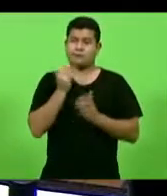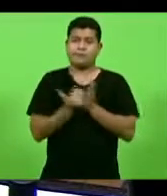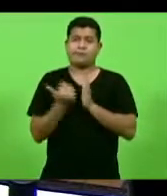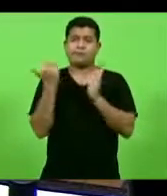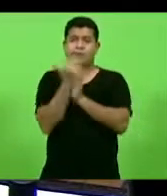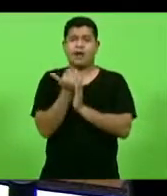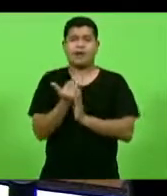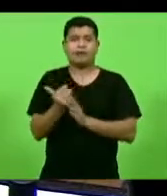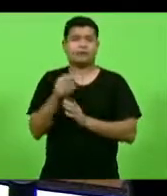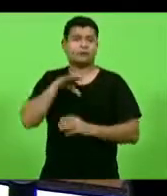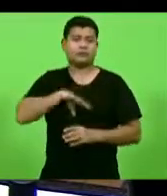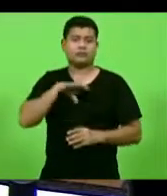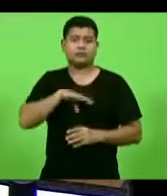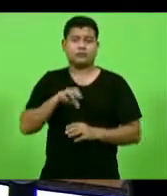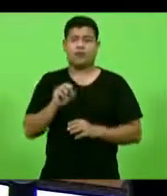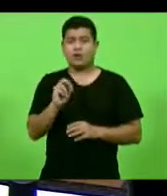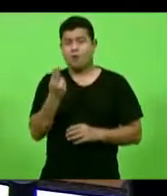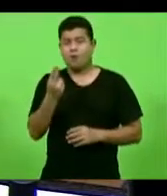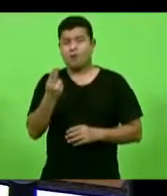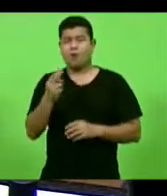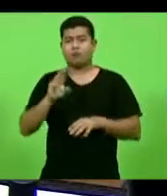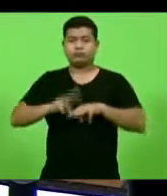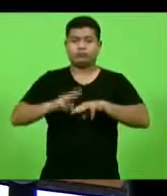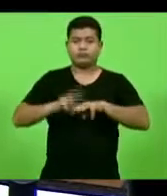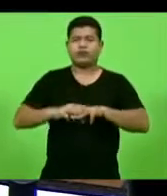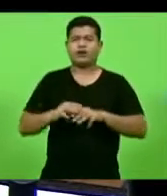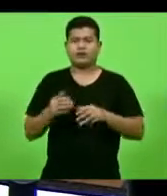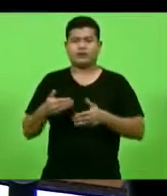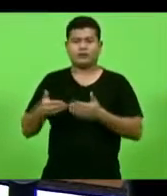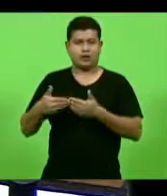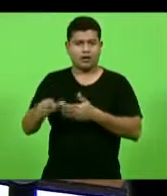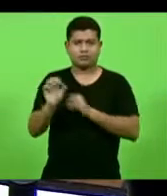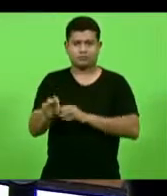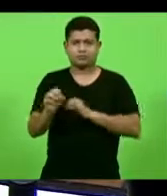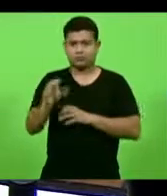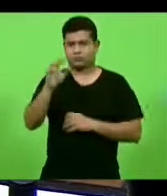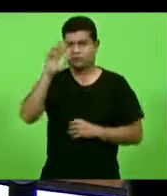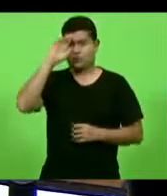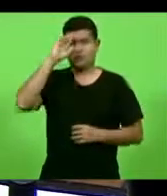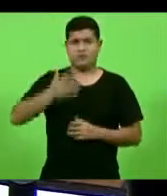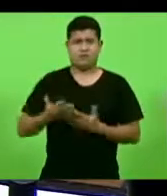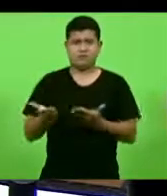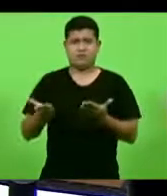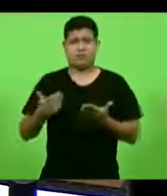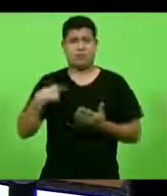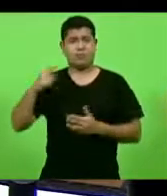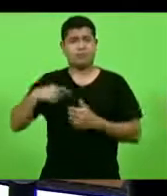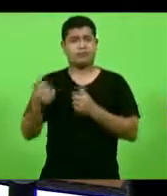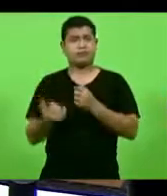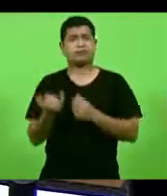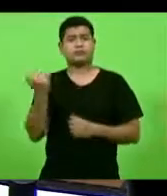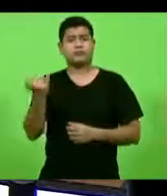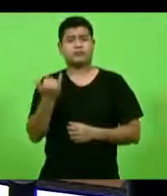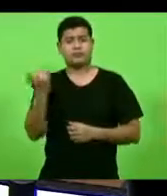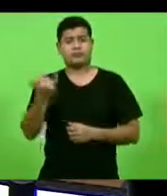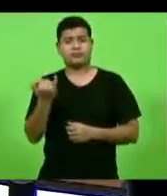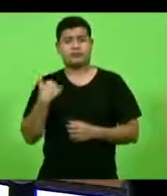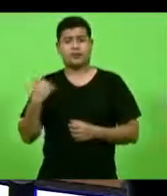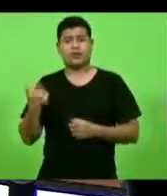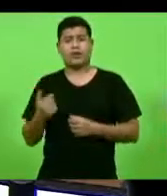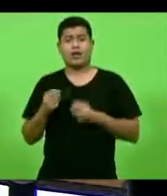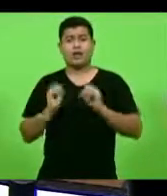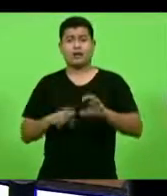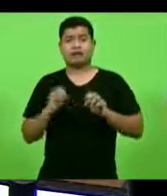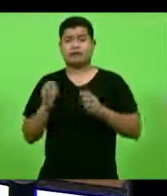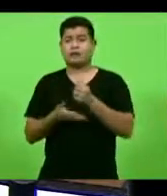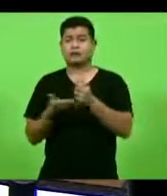matemática resolve. Eu acho que é importante, sim. Acho que são a educação básica, já diz o termo, né? Educação básica é a